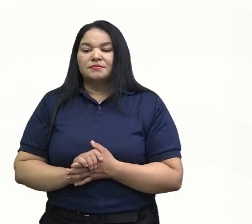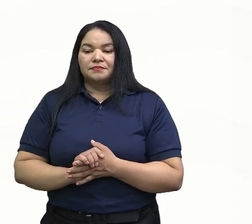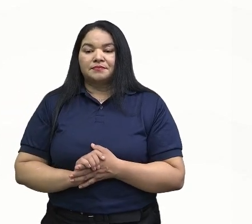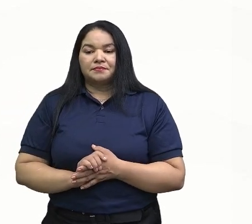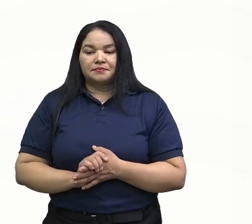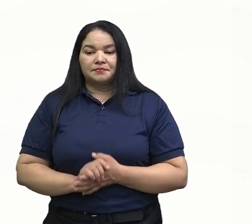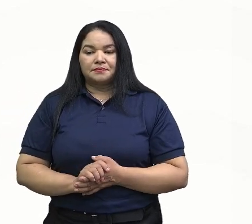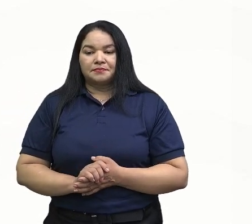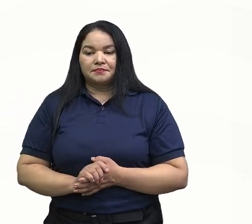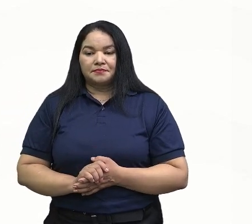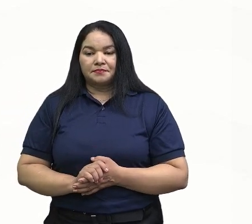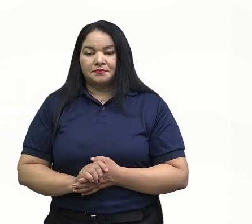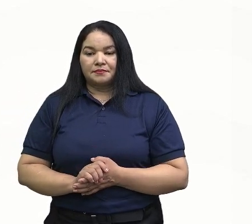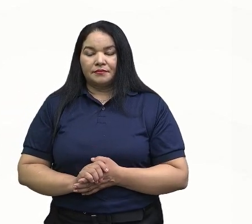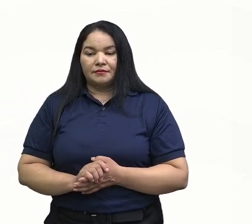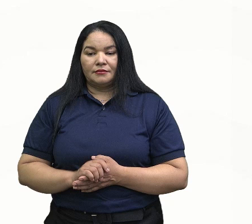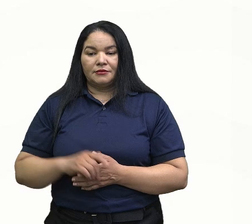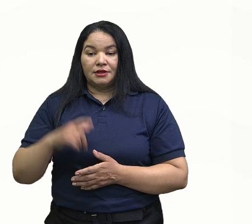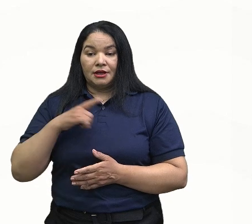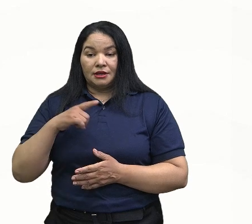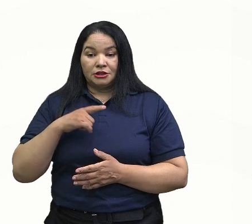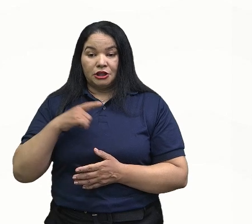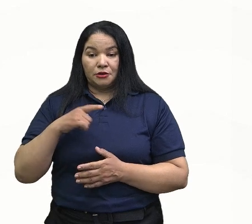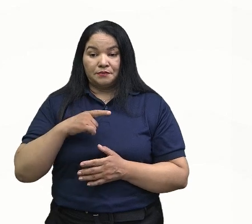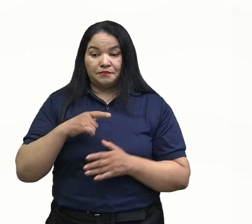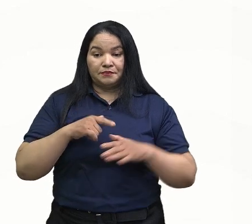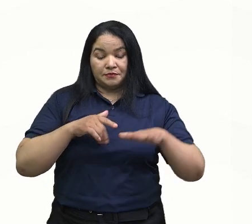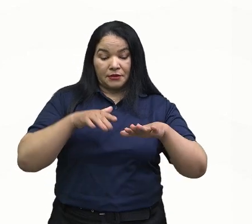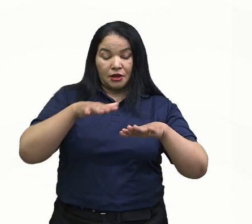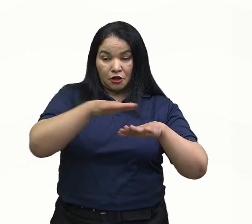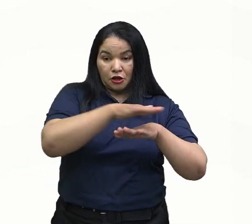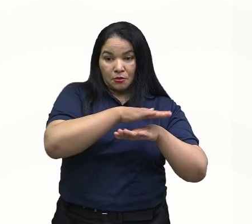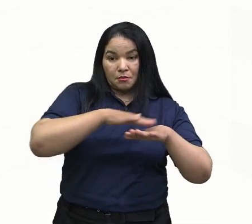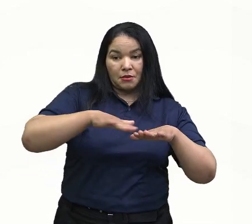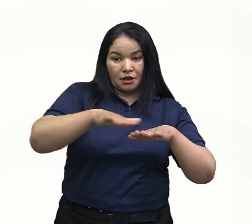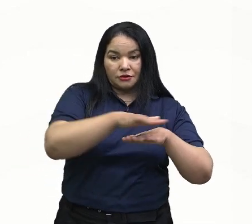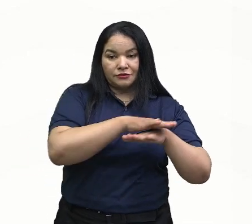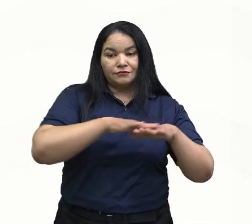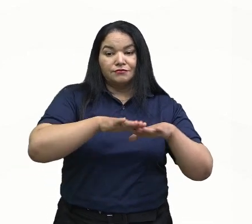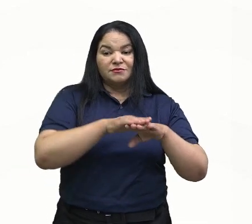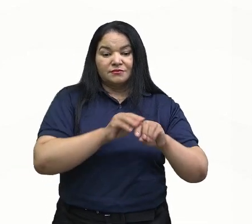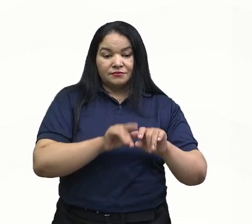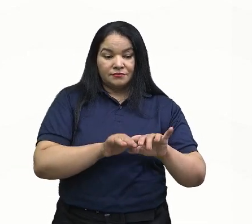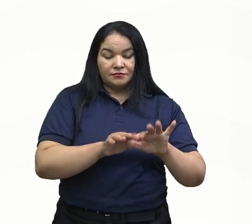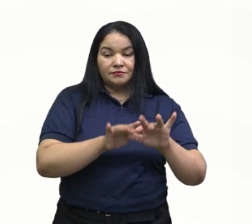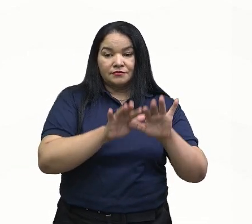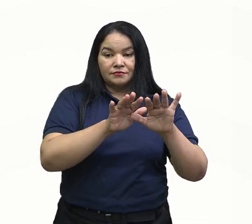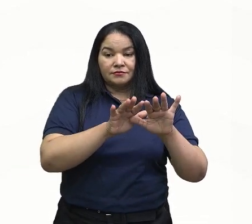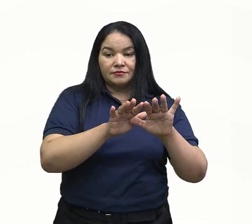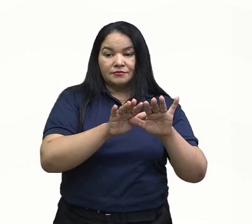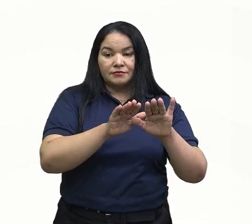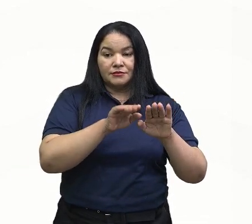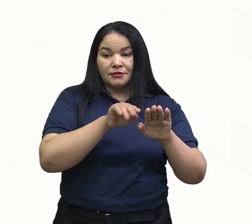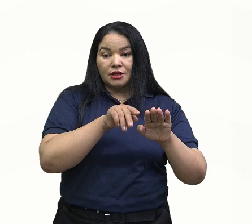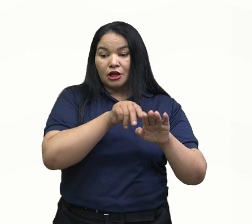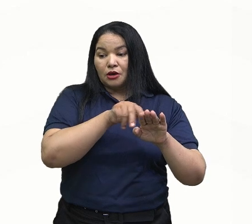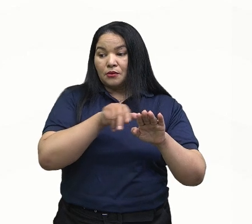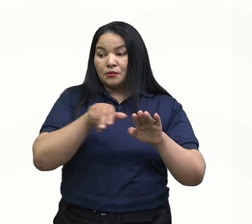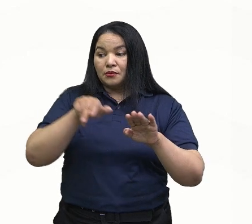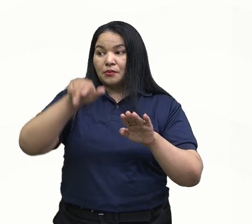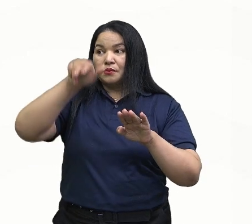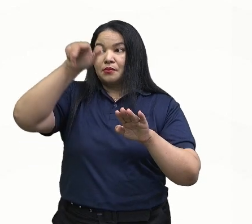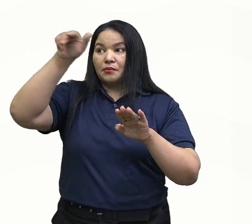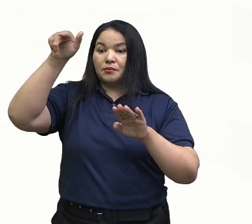Aqui, eu tenho muitos gases embaixo. Só que quando a gente chega lá em cima, a gente tem